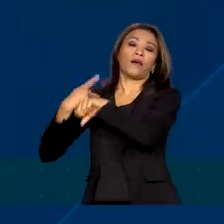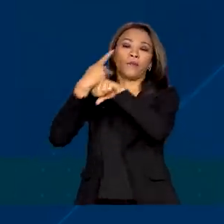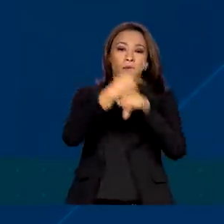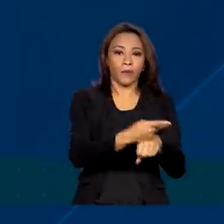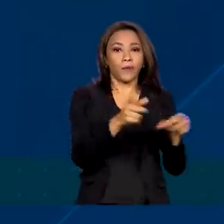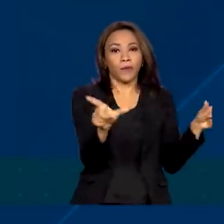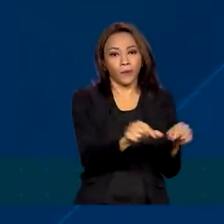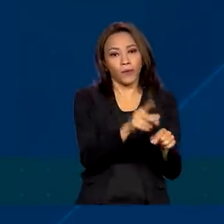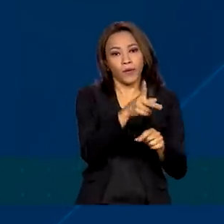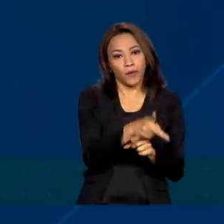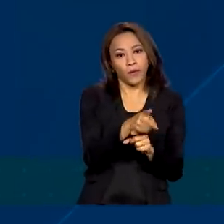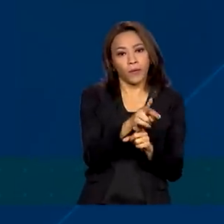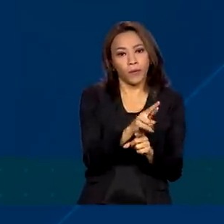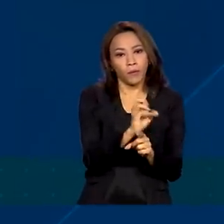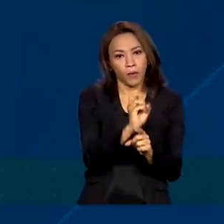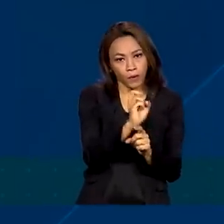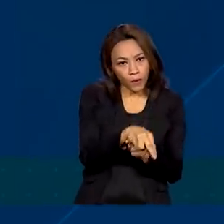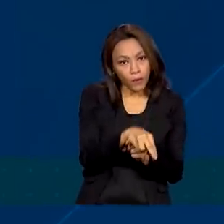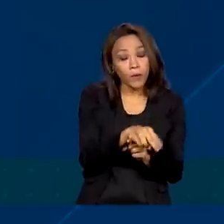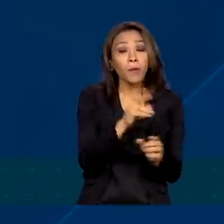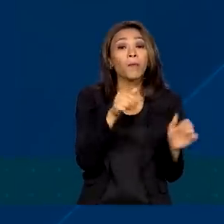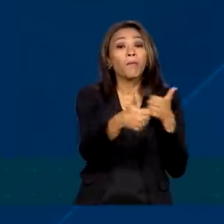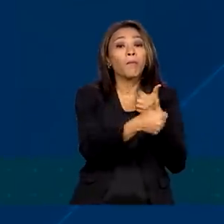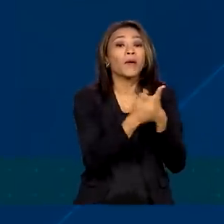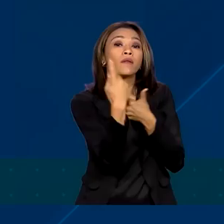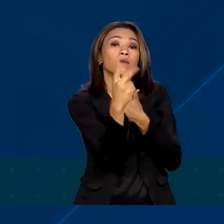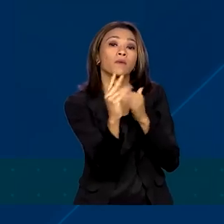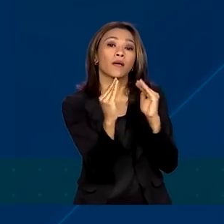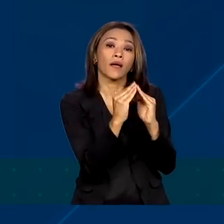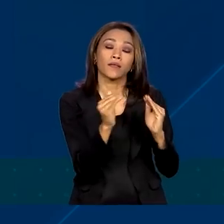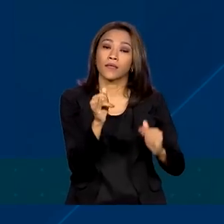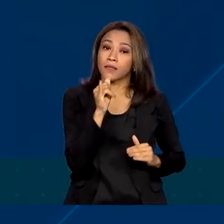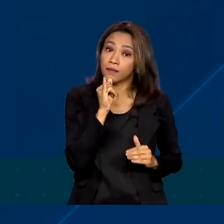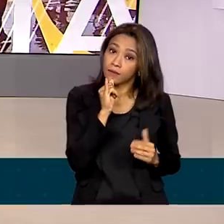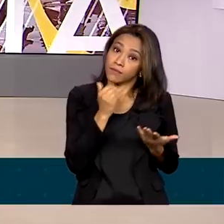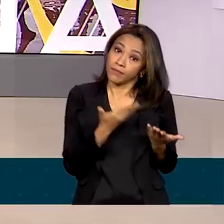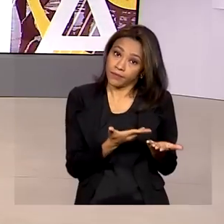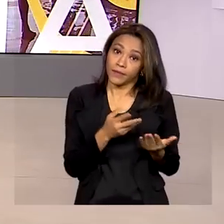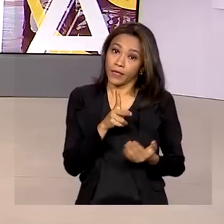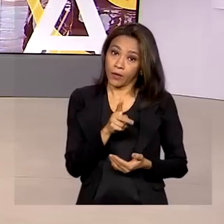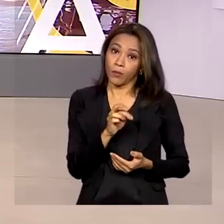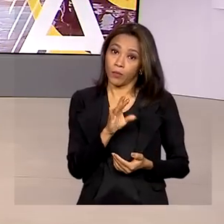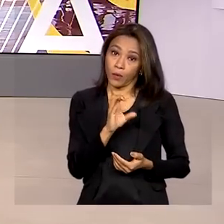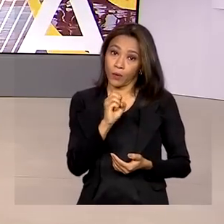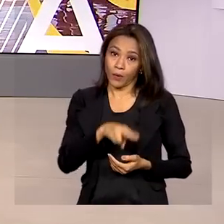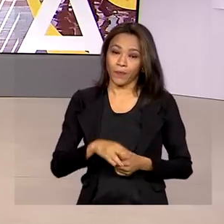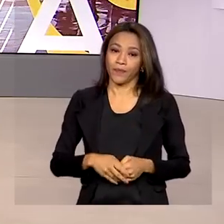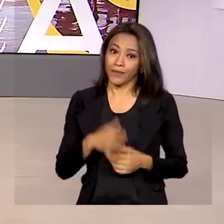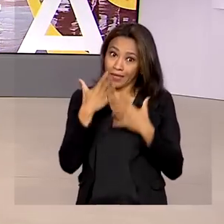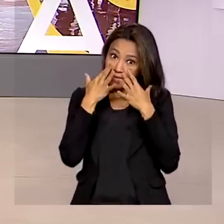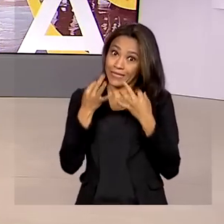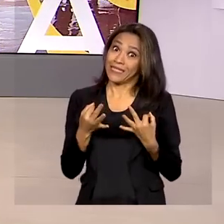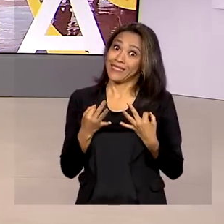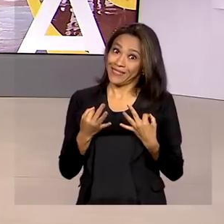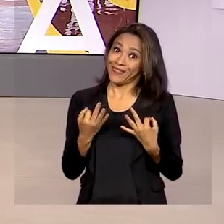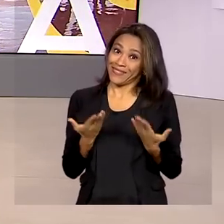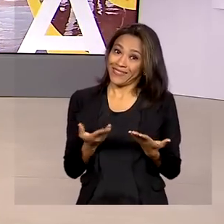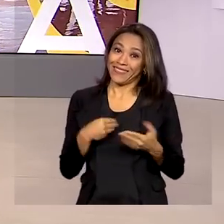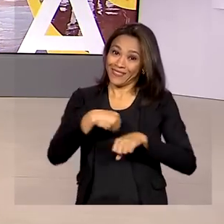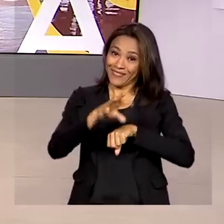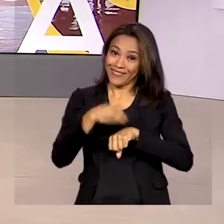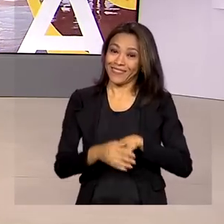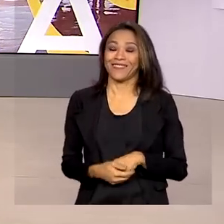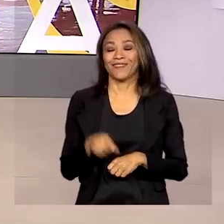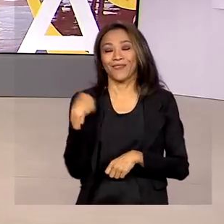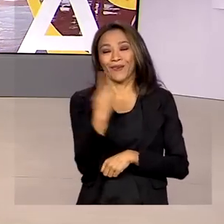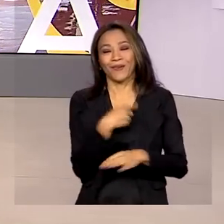do consumidor mais próximo de sua localidade, como por exemplo o PROCON. Bom ficar de olho nessas dicas, né? E a gente fica